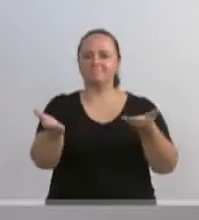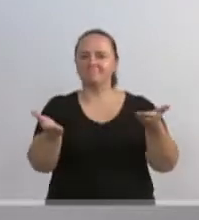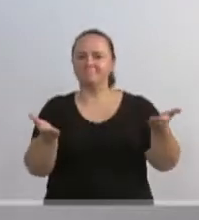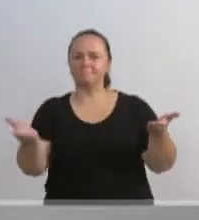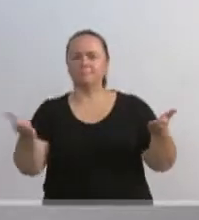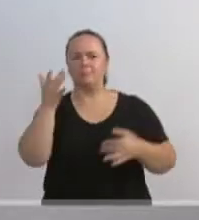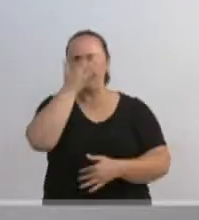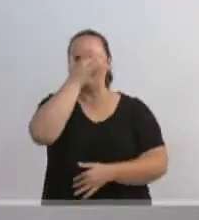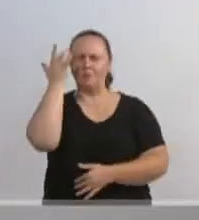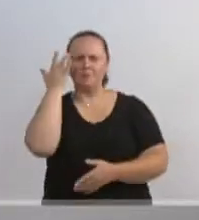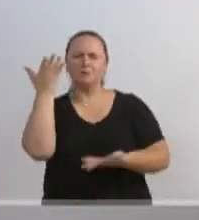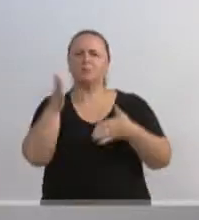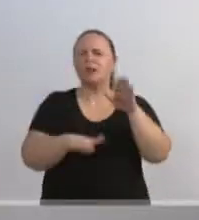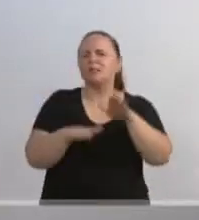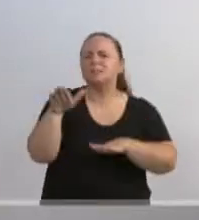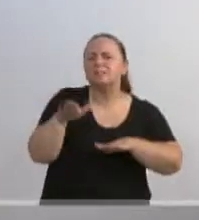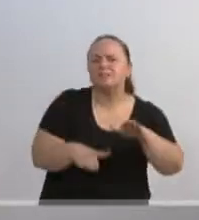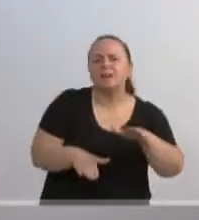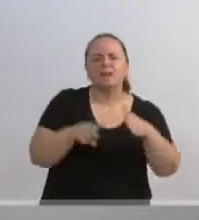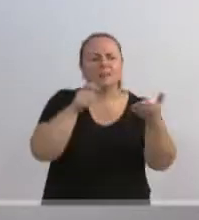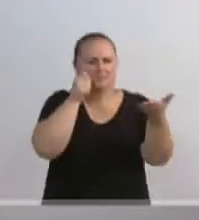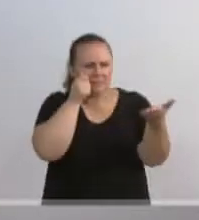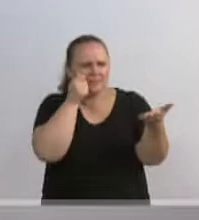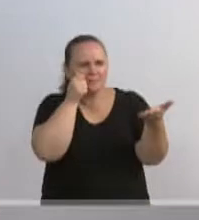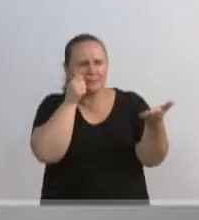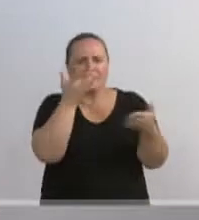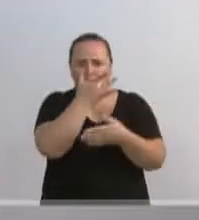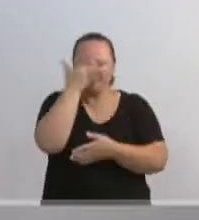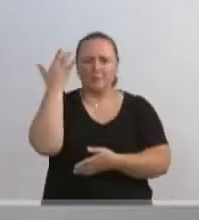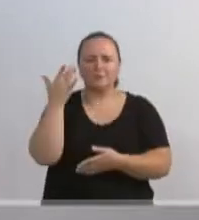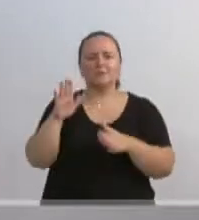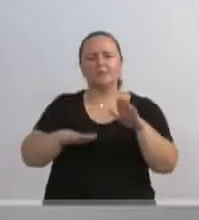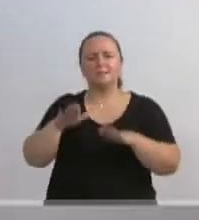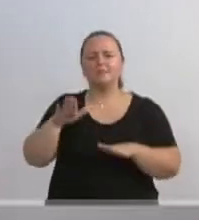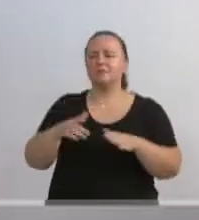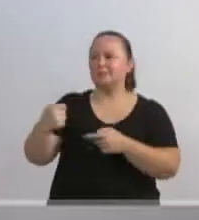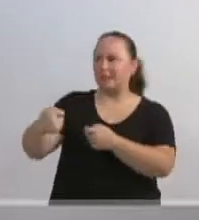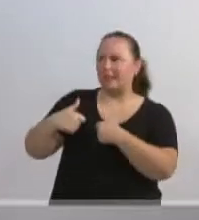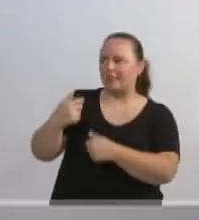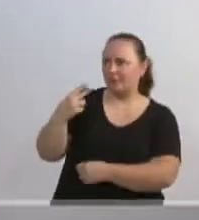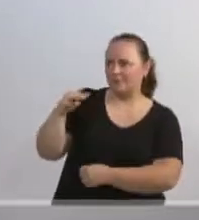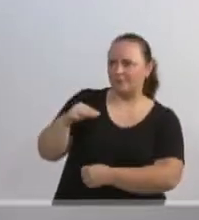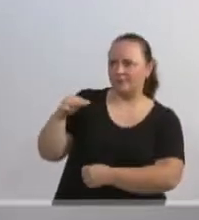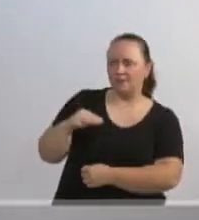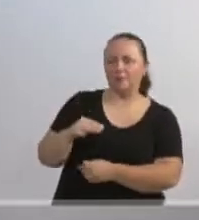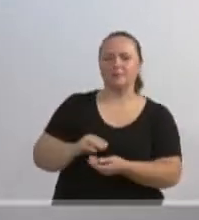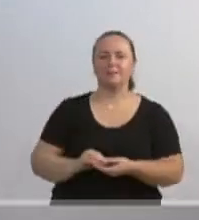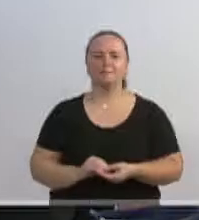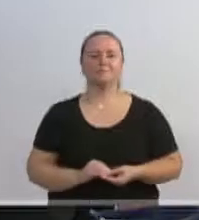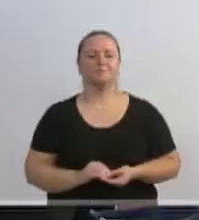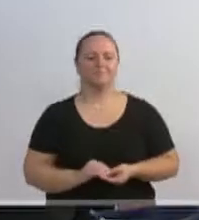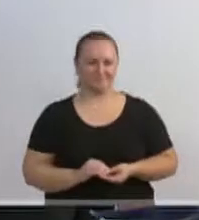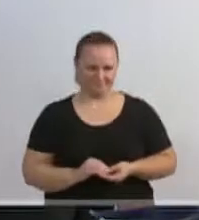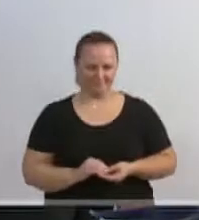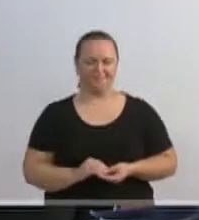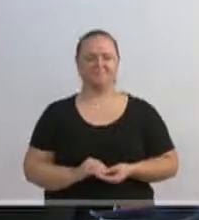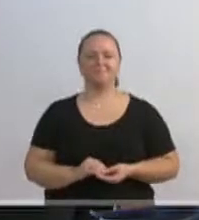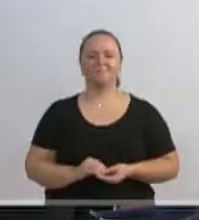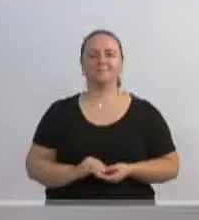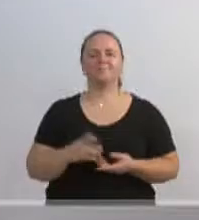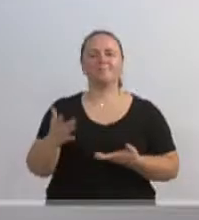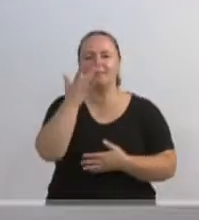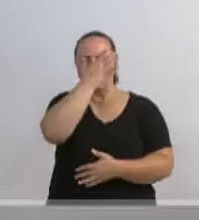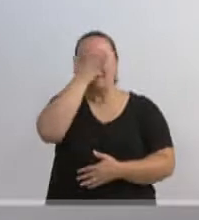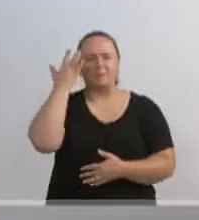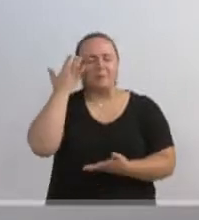que às vezes vereador almir vieira nosso vice-presidente e consegue mais dois minutos muito obrigado a dona de casa